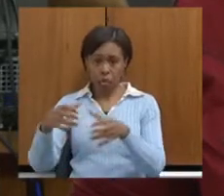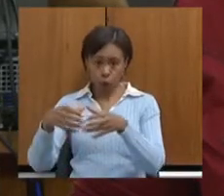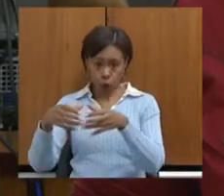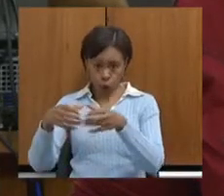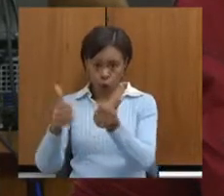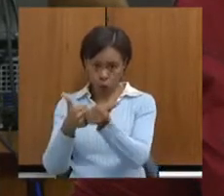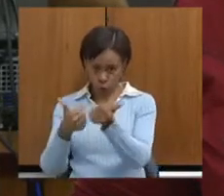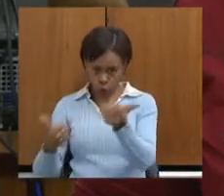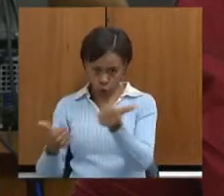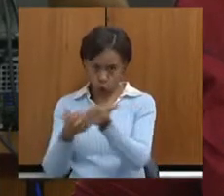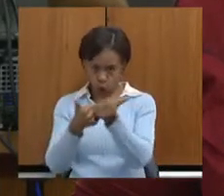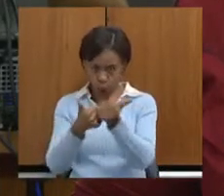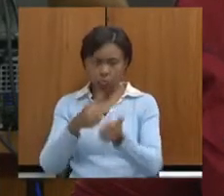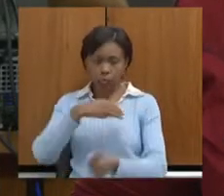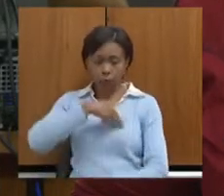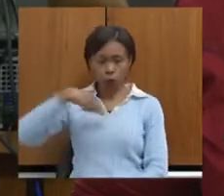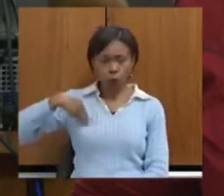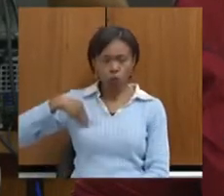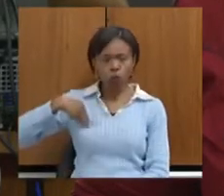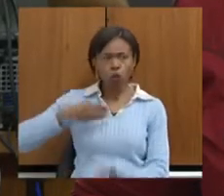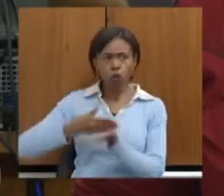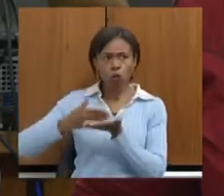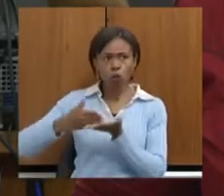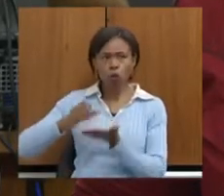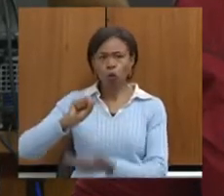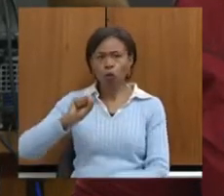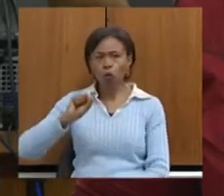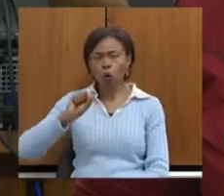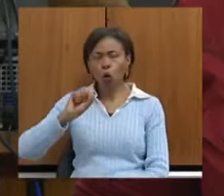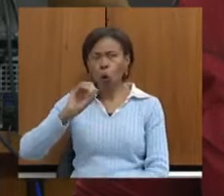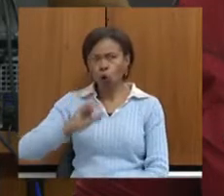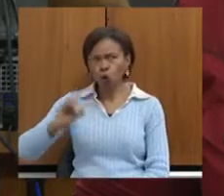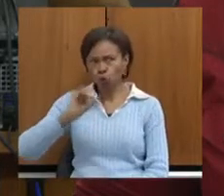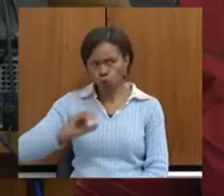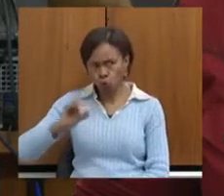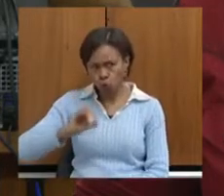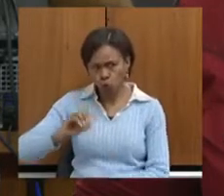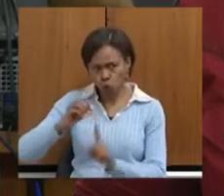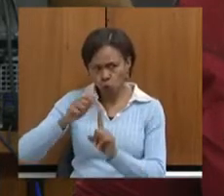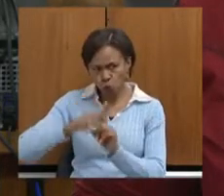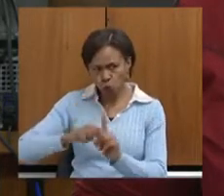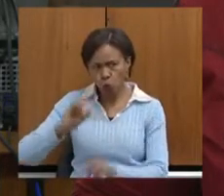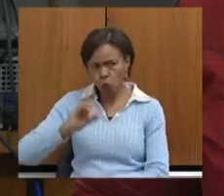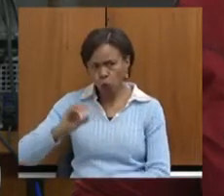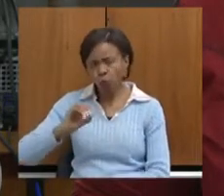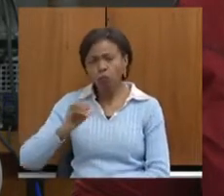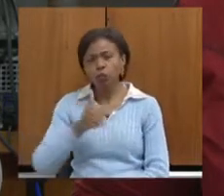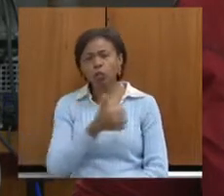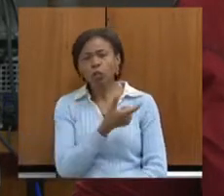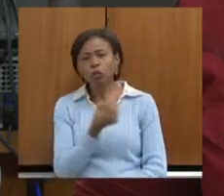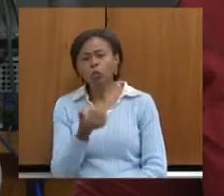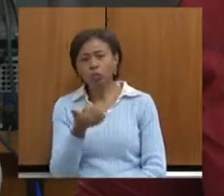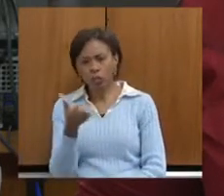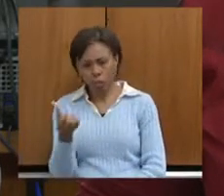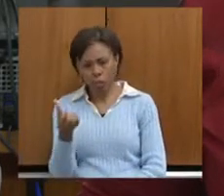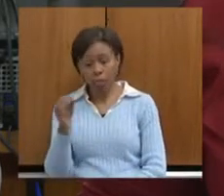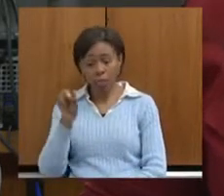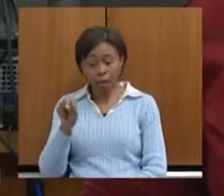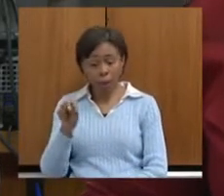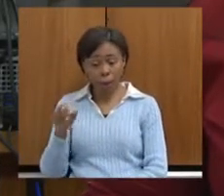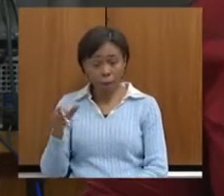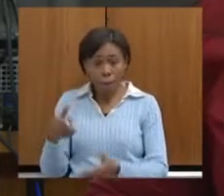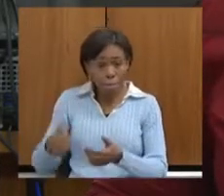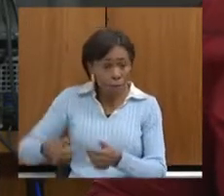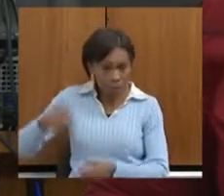Técnica aos de Mariana Desde outubro de dois mil e dezesseis foi a primeira Assessoria Técnica a